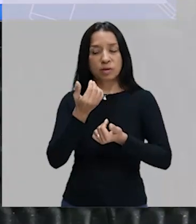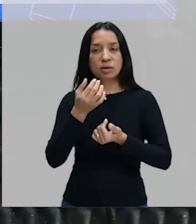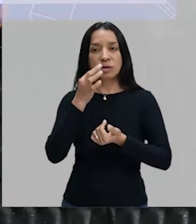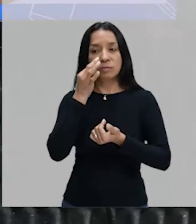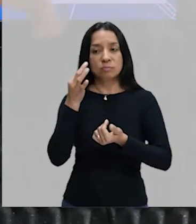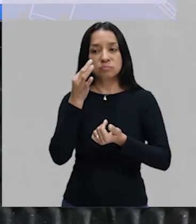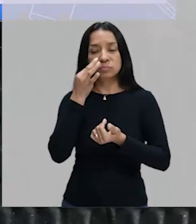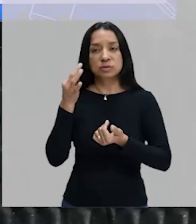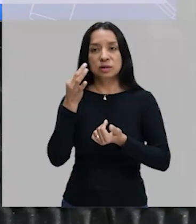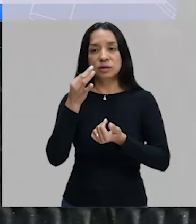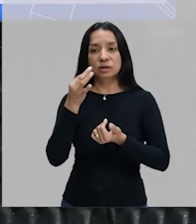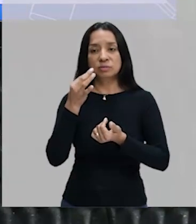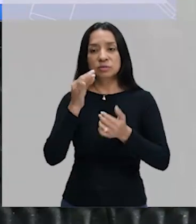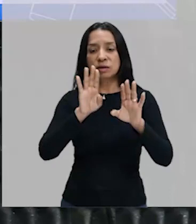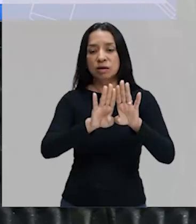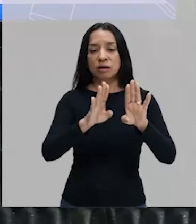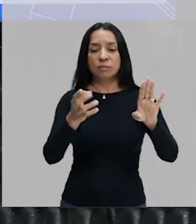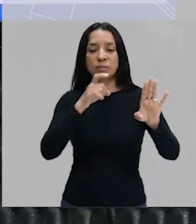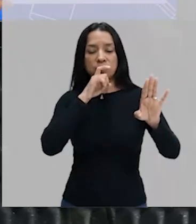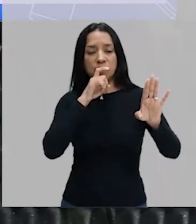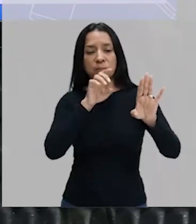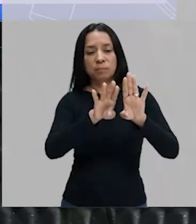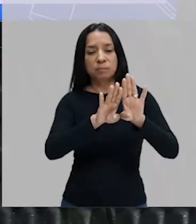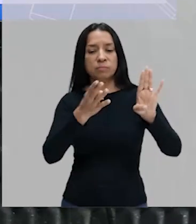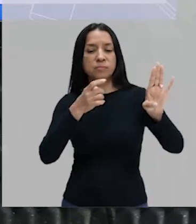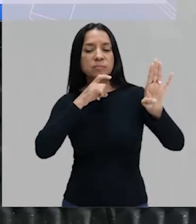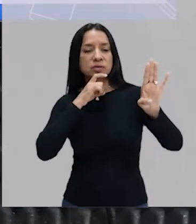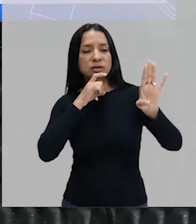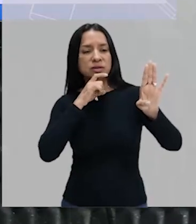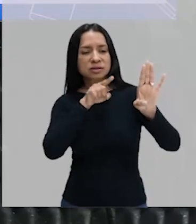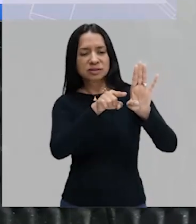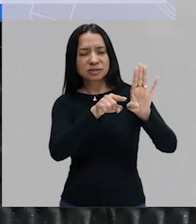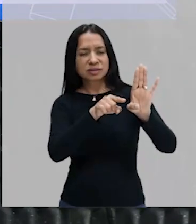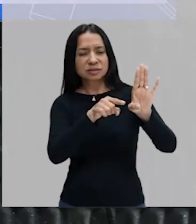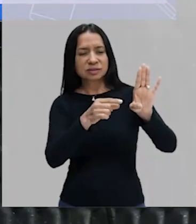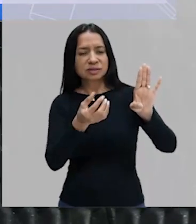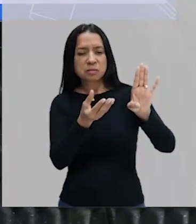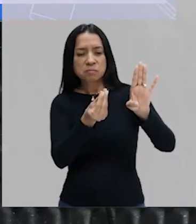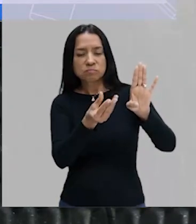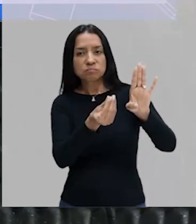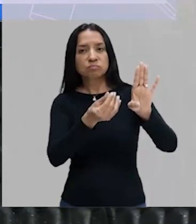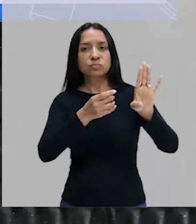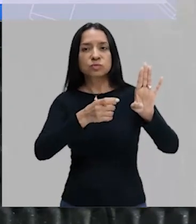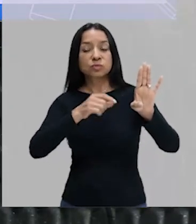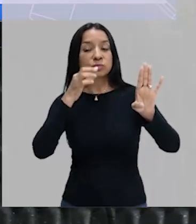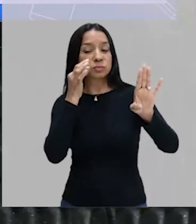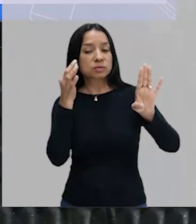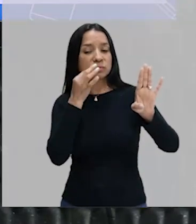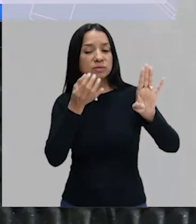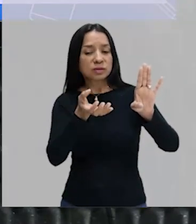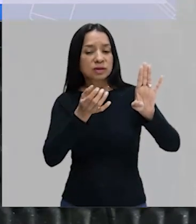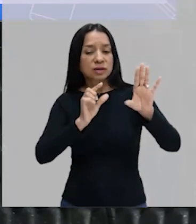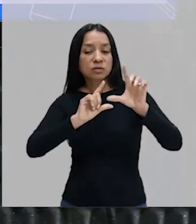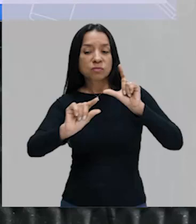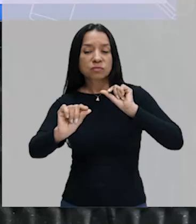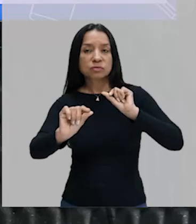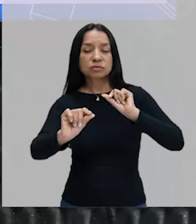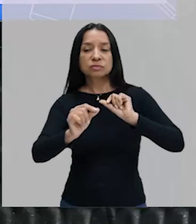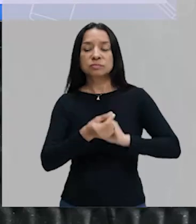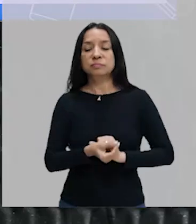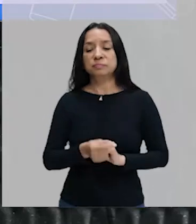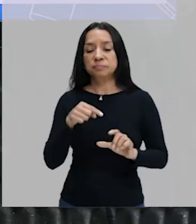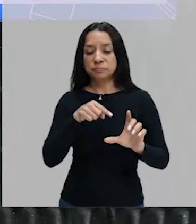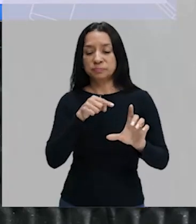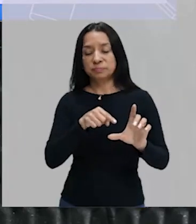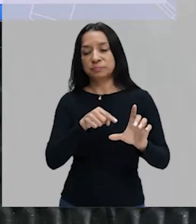mamíferos, colocavam na geladeira. Na hora que ele abria a geladeira era cheio de pequenos mamíferos querendo fugir. Pois é, então nessa época